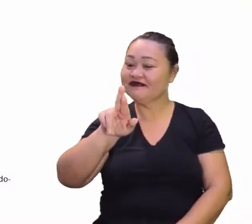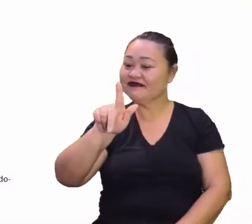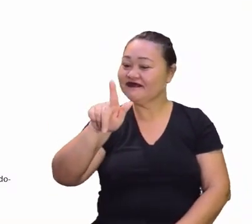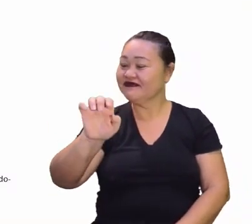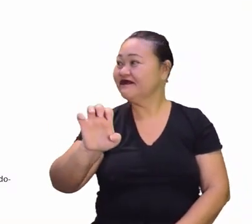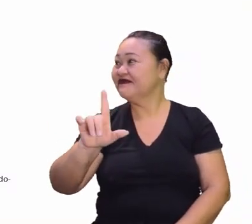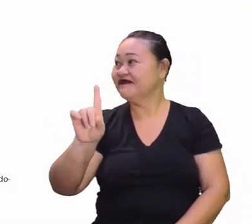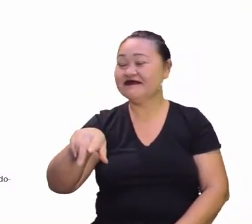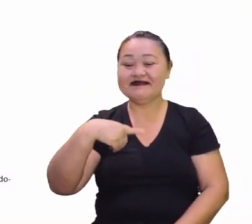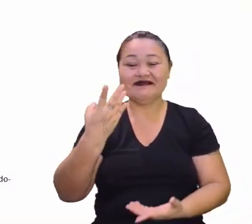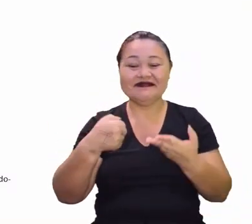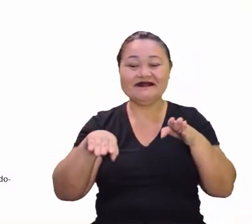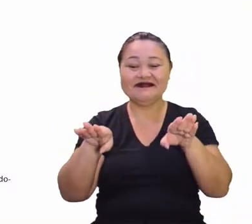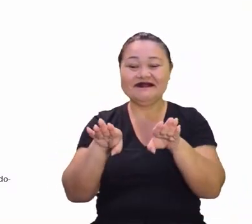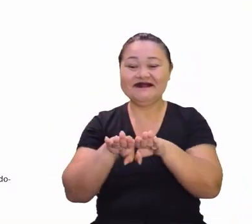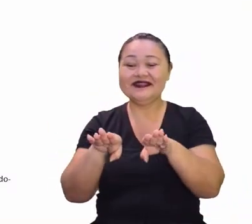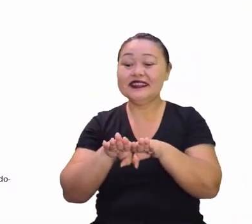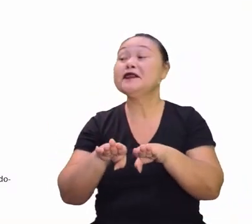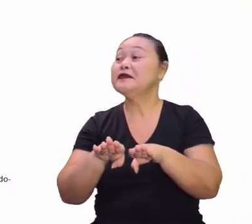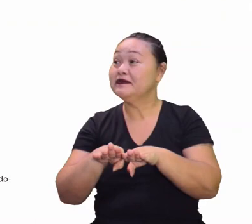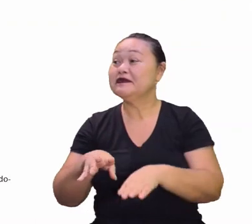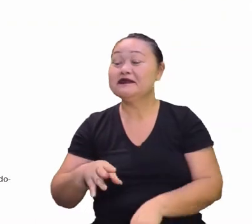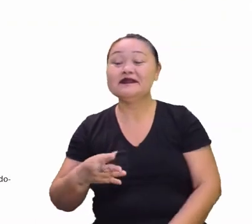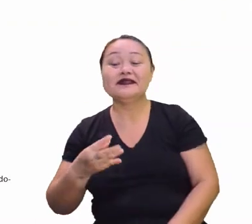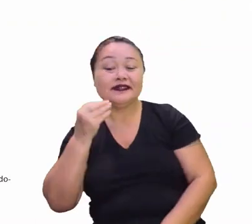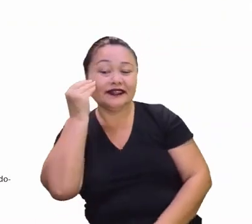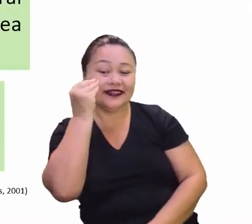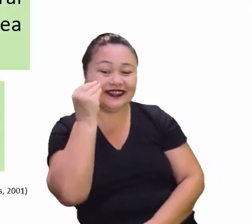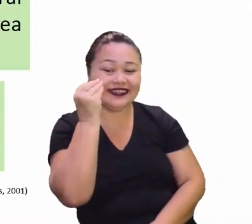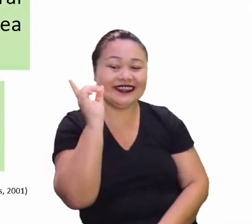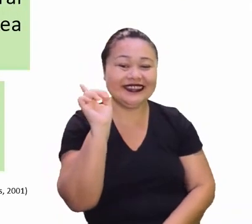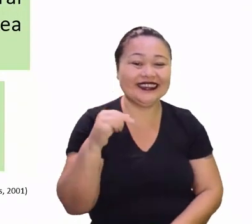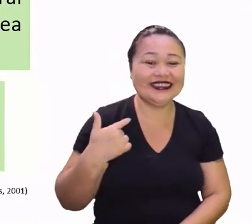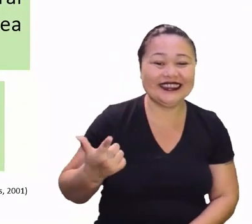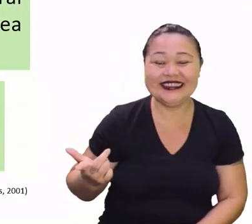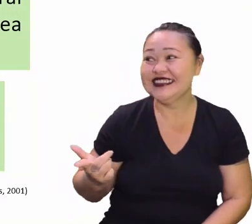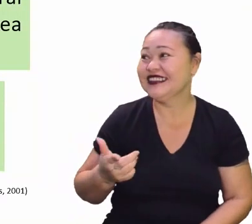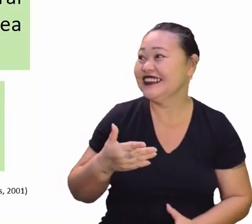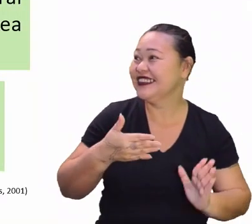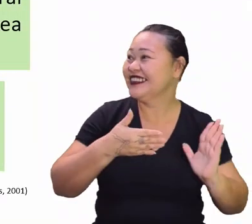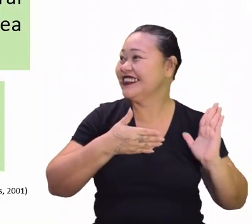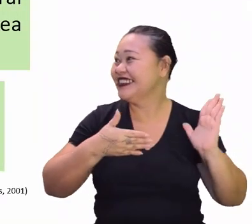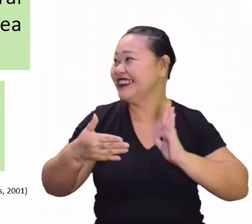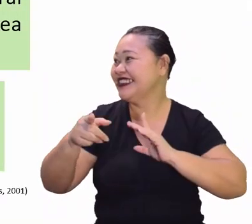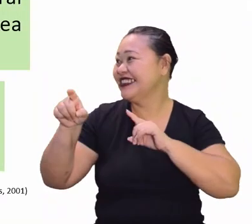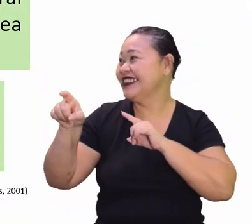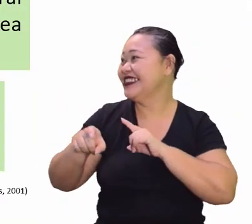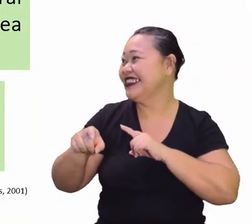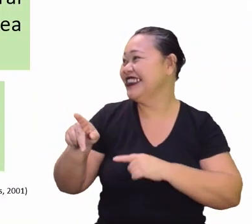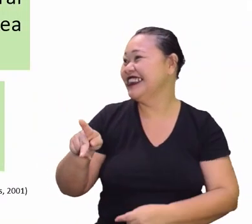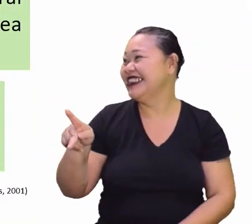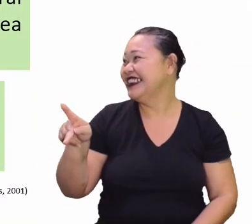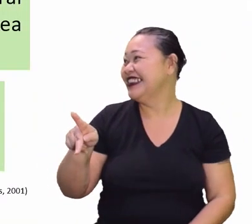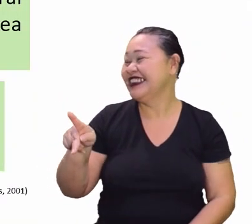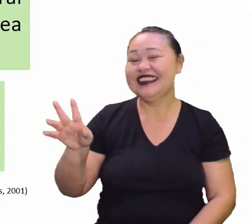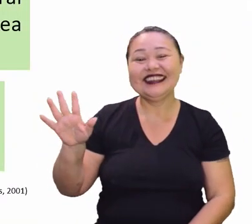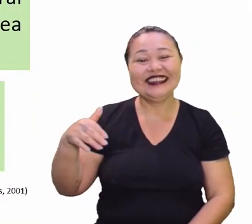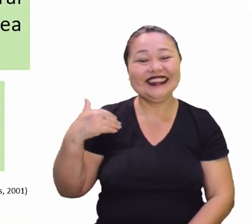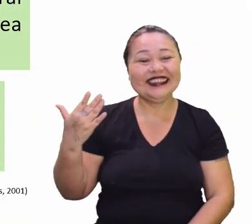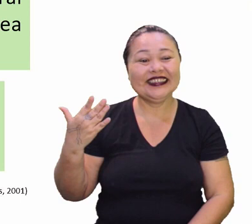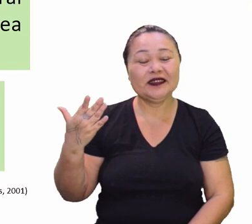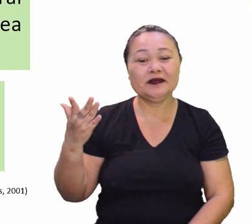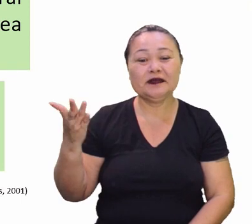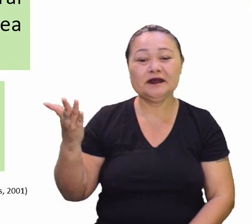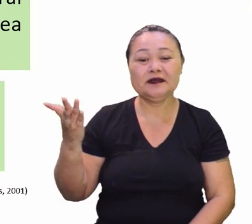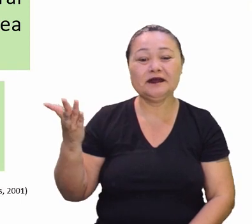suas histórias e também com as suas experiências de vida, né, galera? Esse é o cara, o professor Jorge. É isso